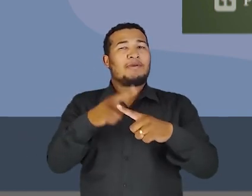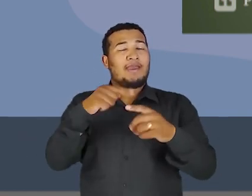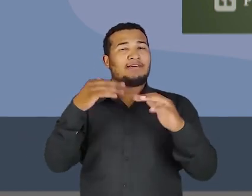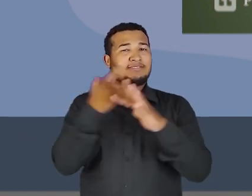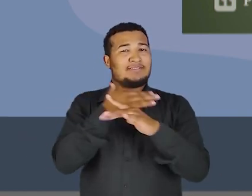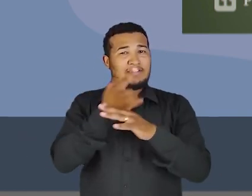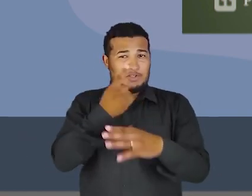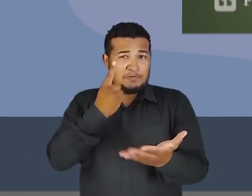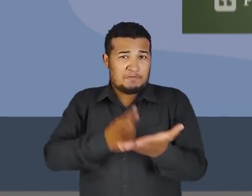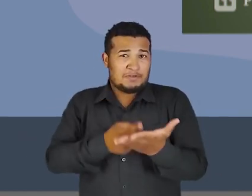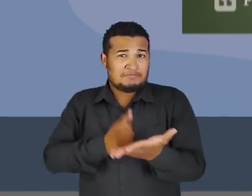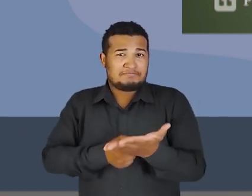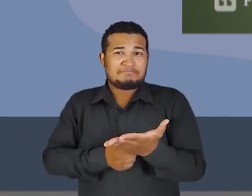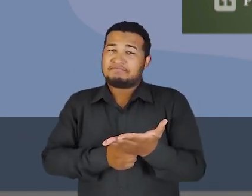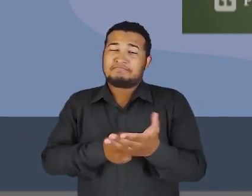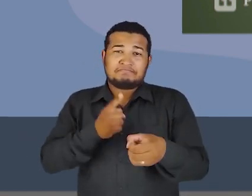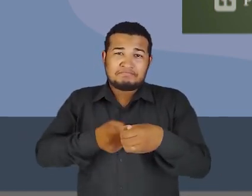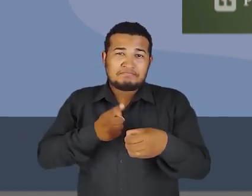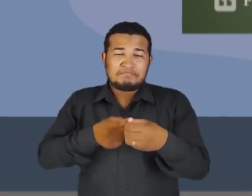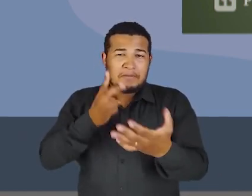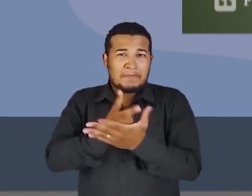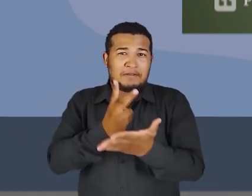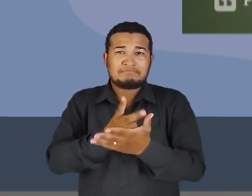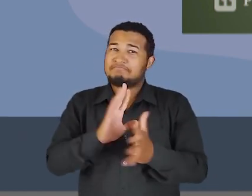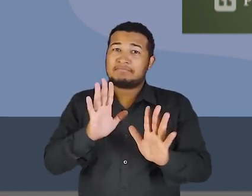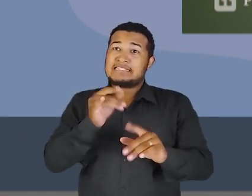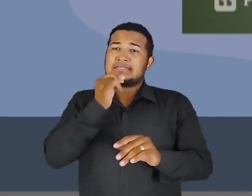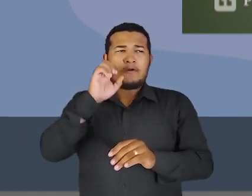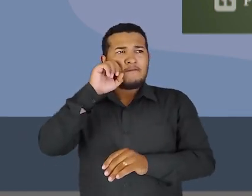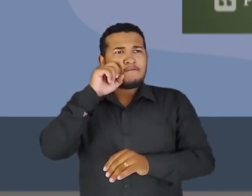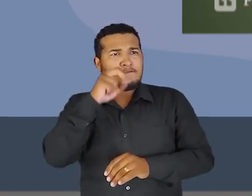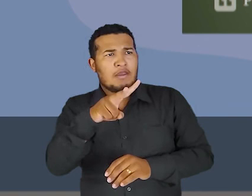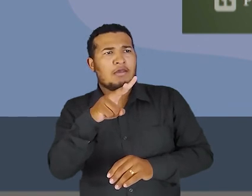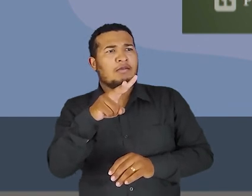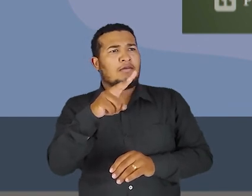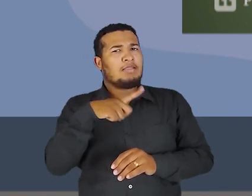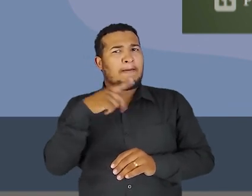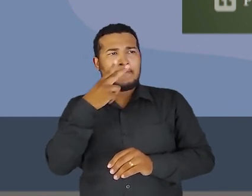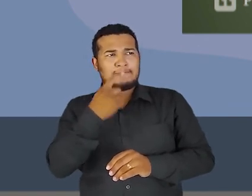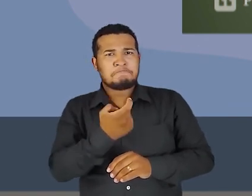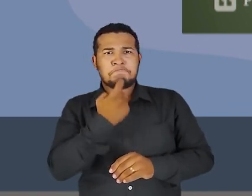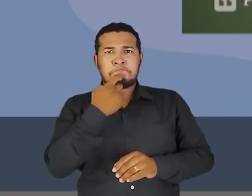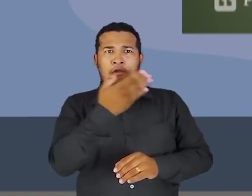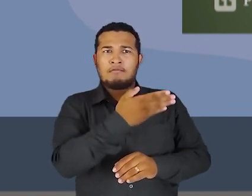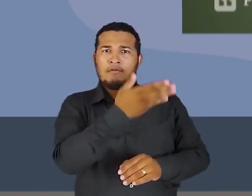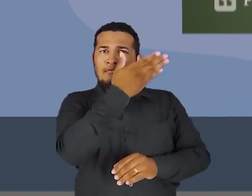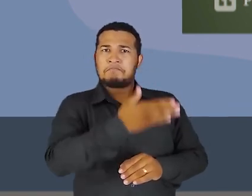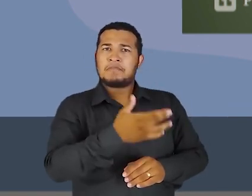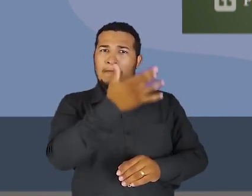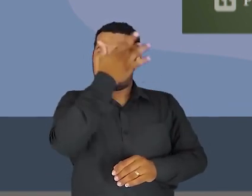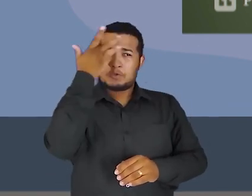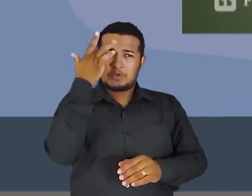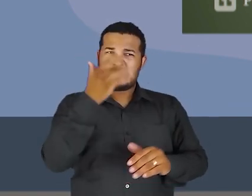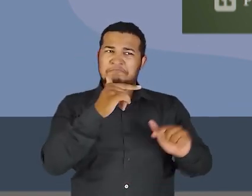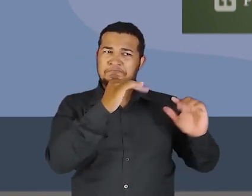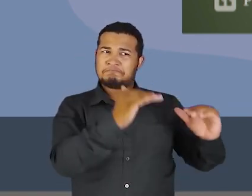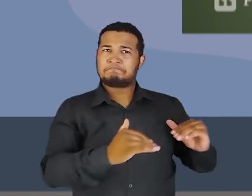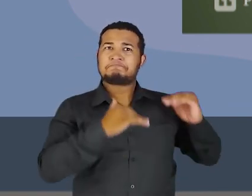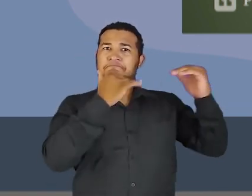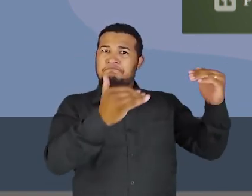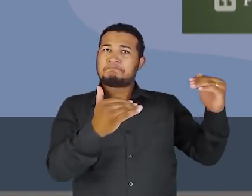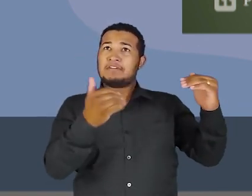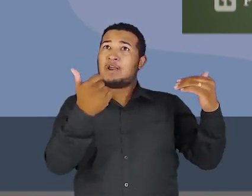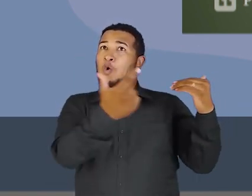cidade ou região. É olhar à sua volta e perceber que bem do seu lado tem alguém que faz um trabalho tão bom